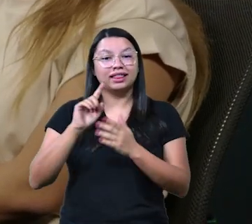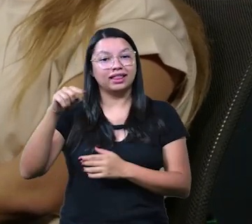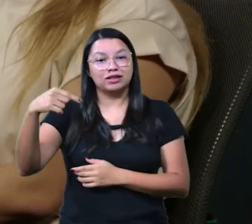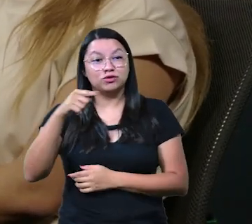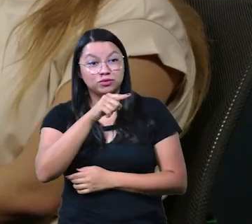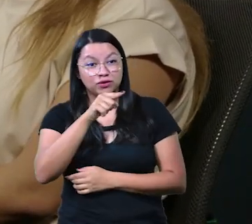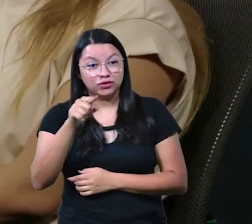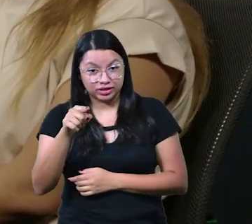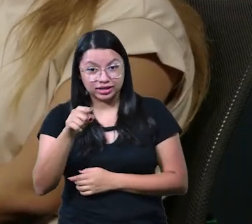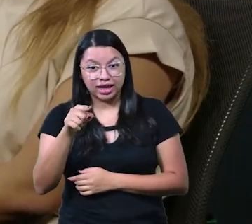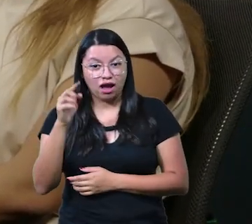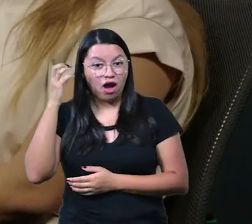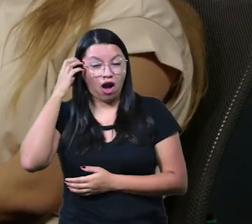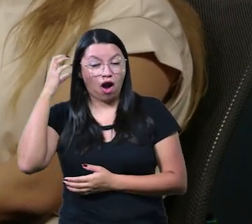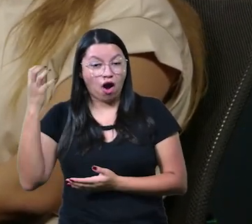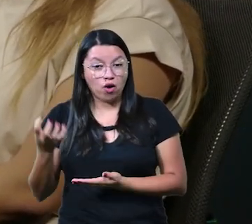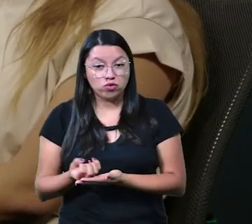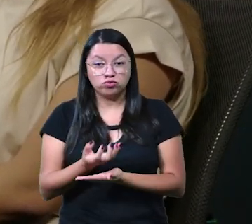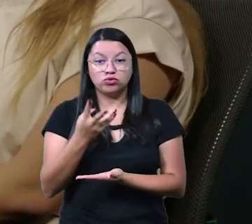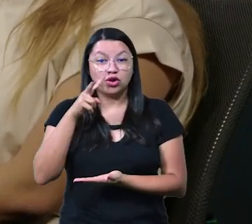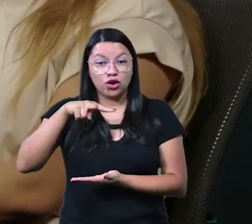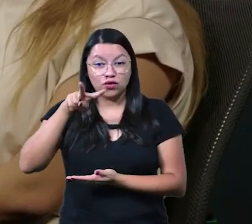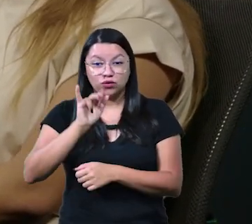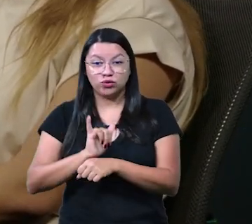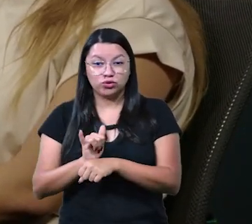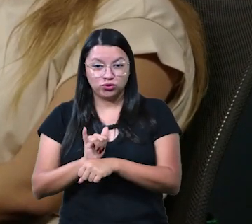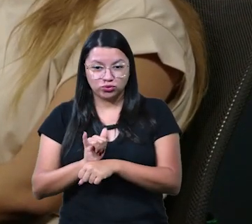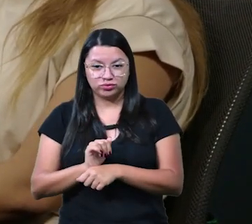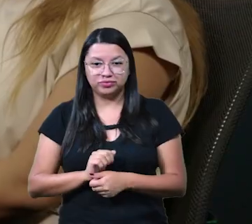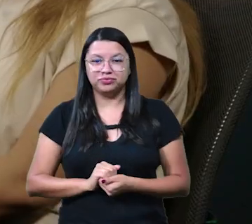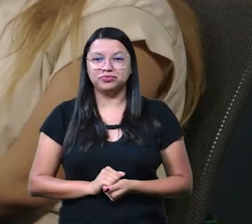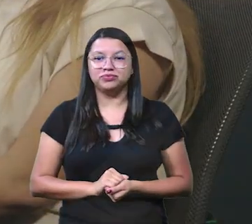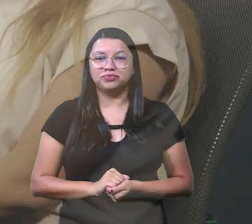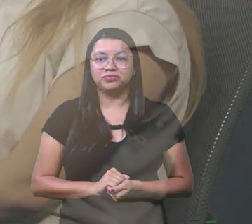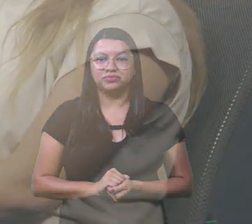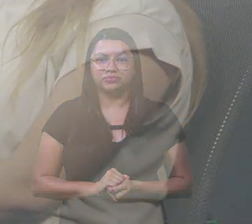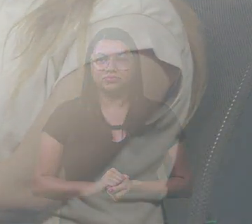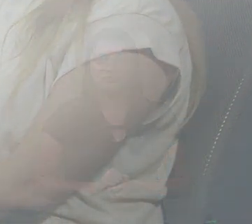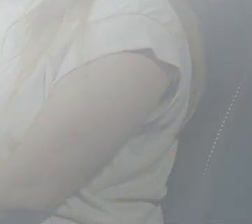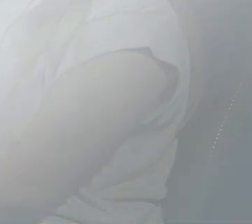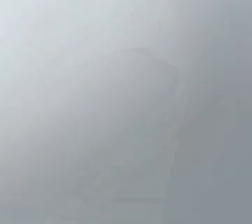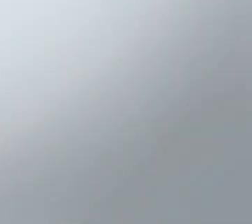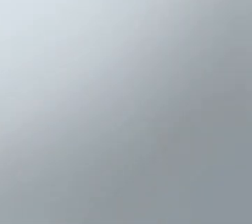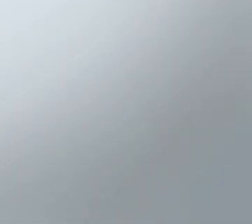mais para você que nos ouviu pelo Spotify e nos viu no YouTube.